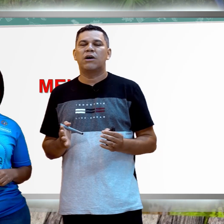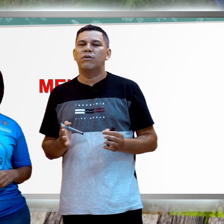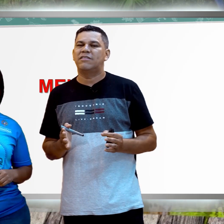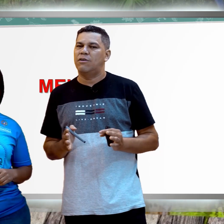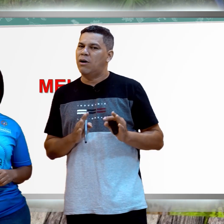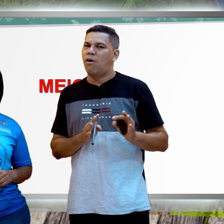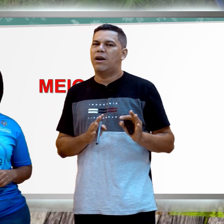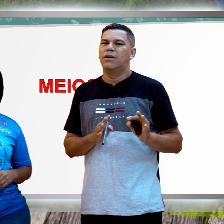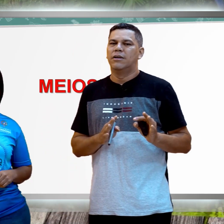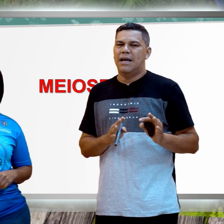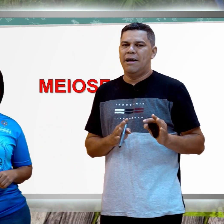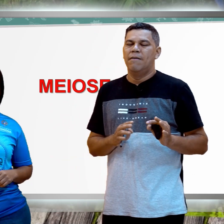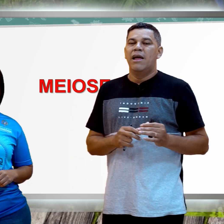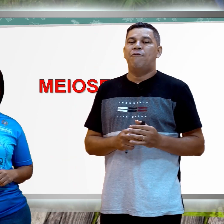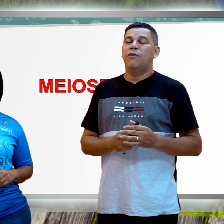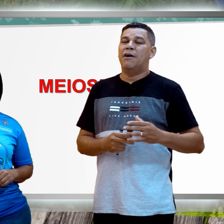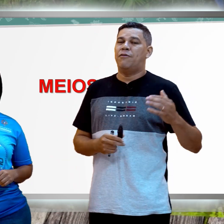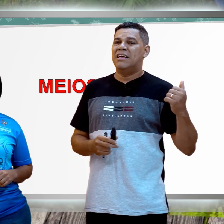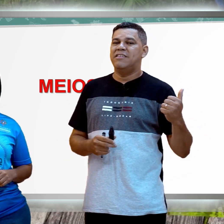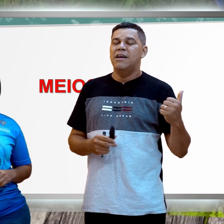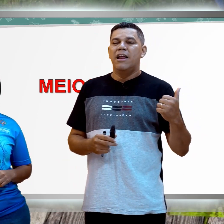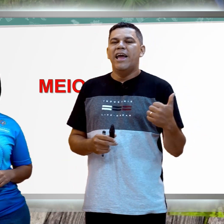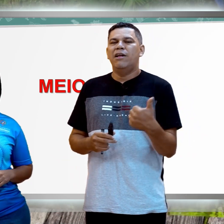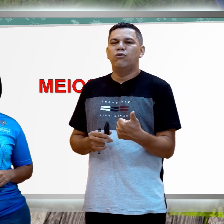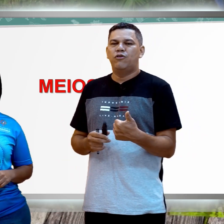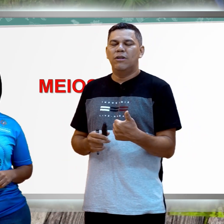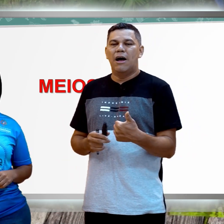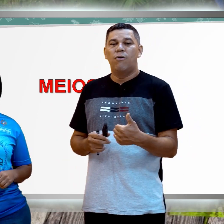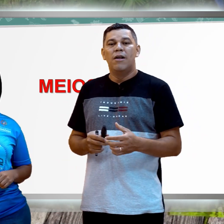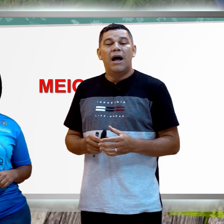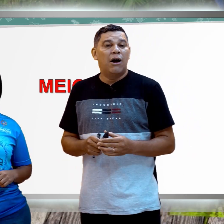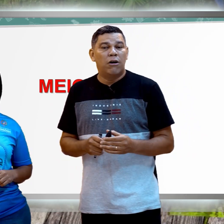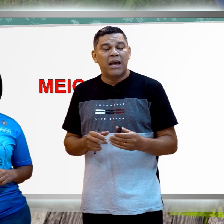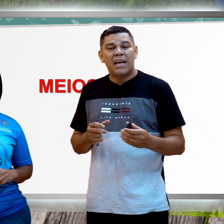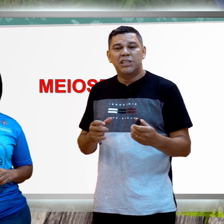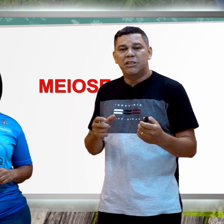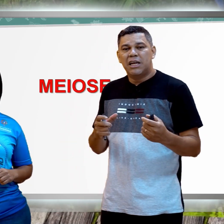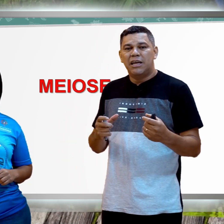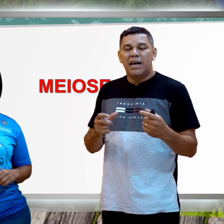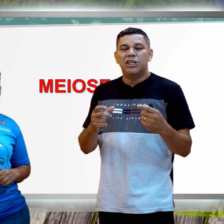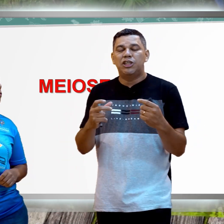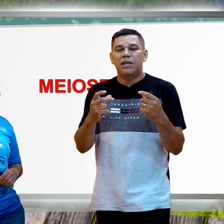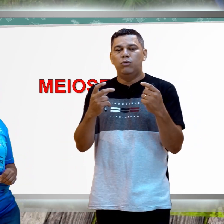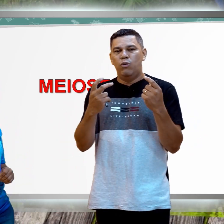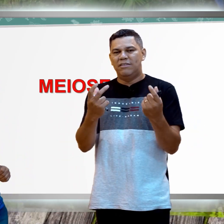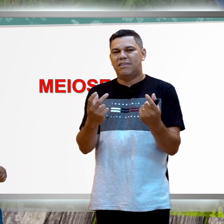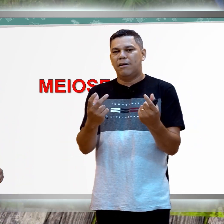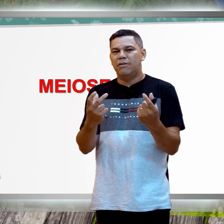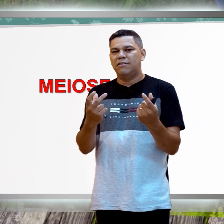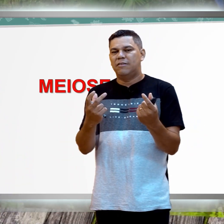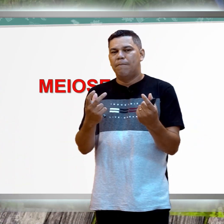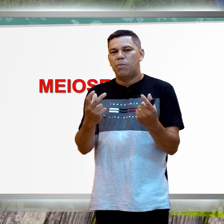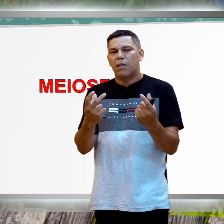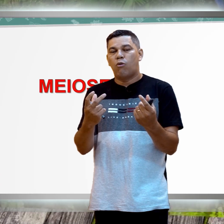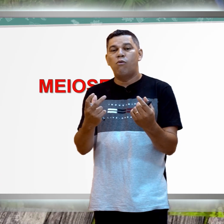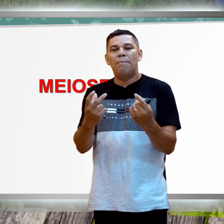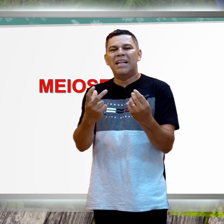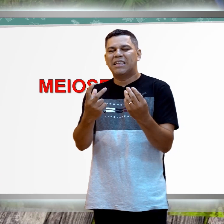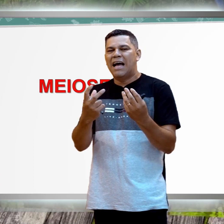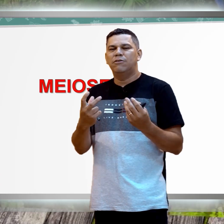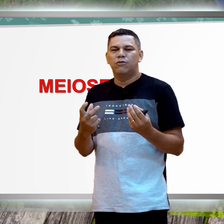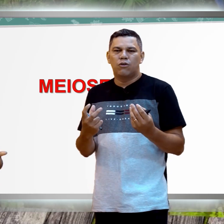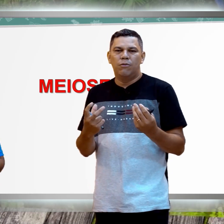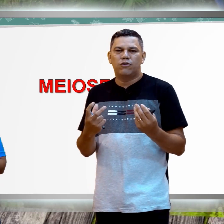Foi isso que aconteceu agora, tá? Foi a fase reducional. Agora o que é que a gente tem? A gente tem duas células com